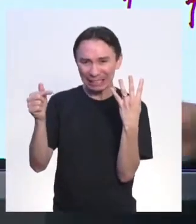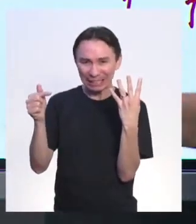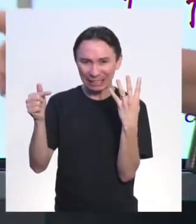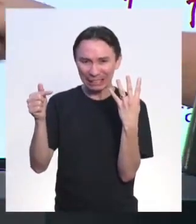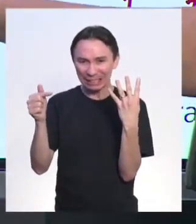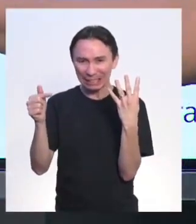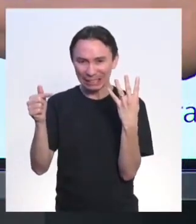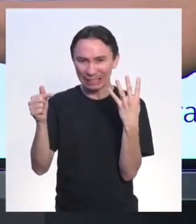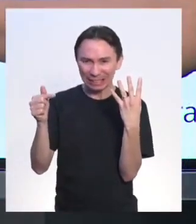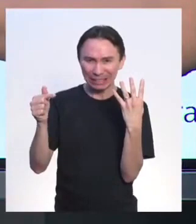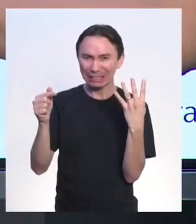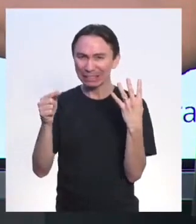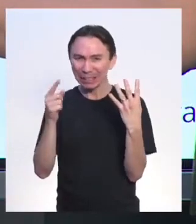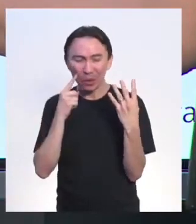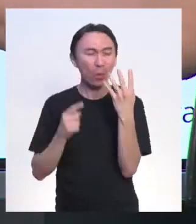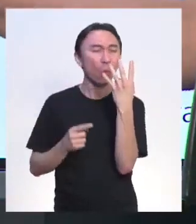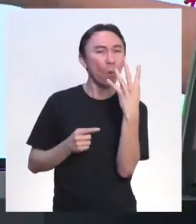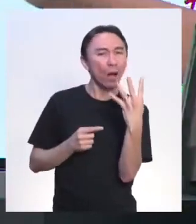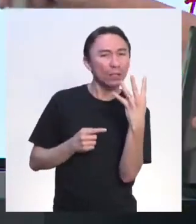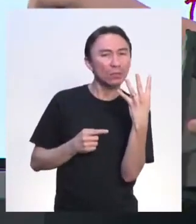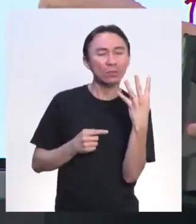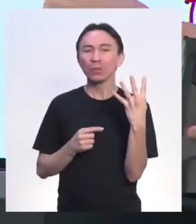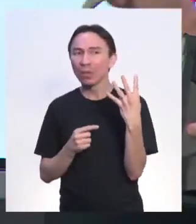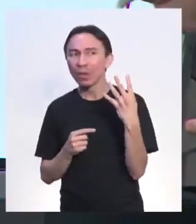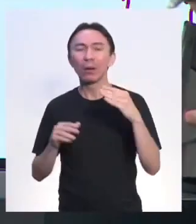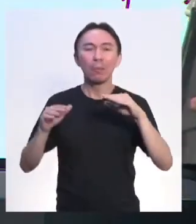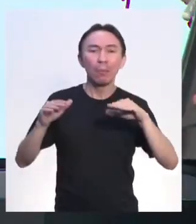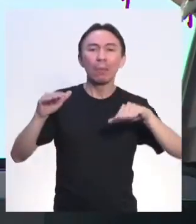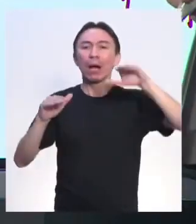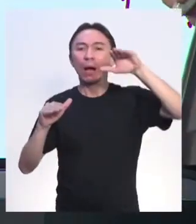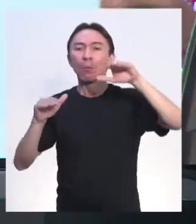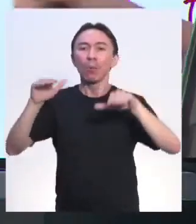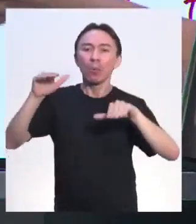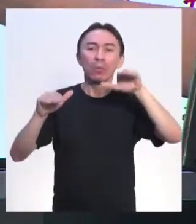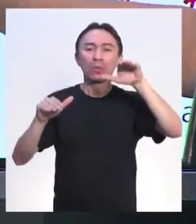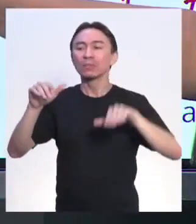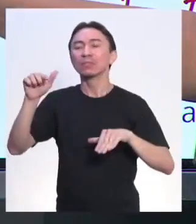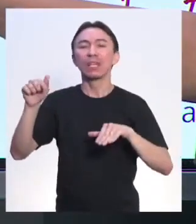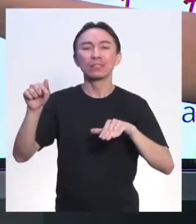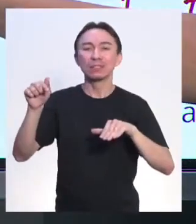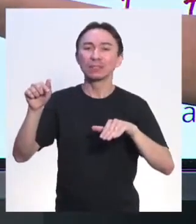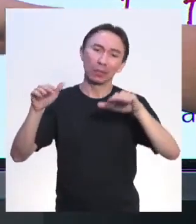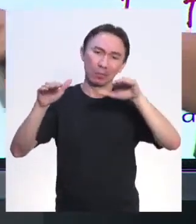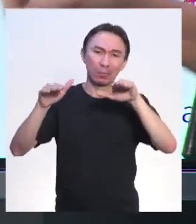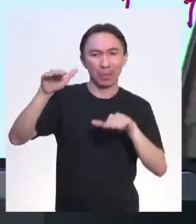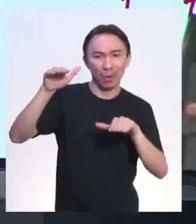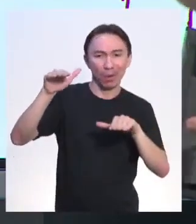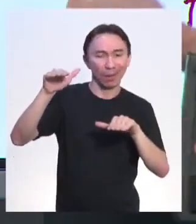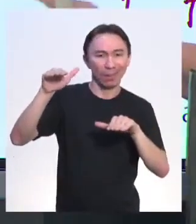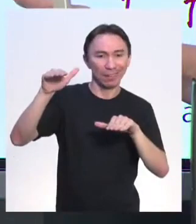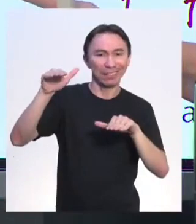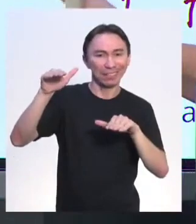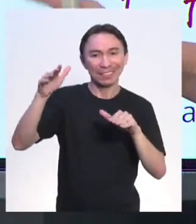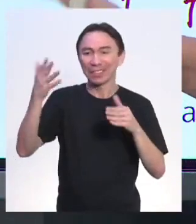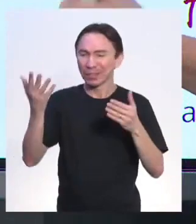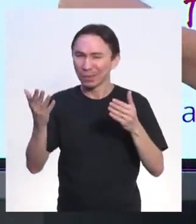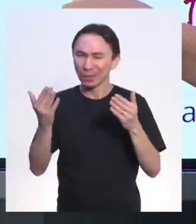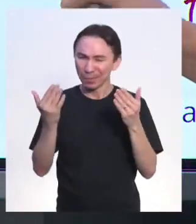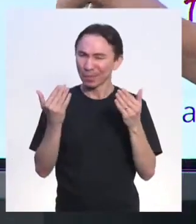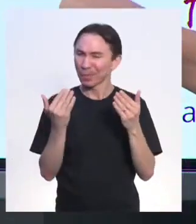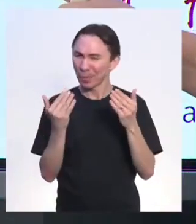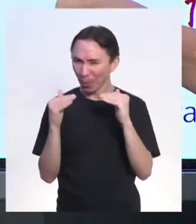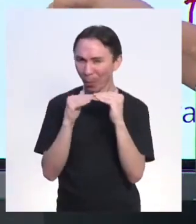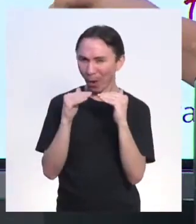comparar. 4 é maior, menor ou igual a 7? Ele é menor. Então, concorda que a